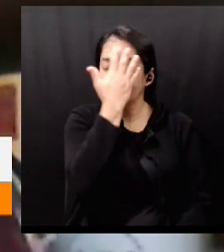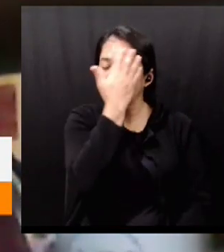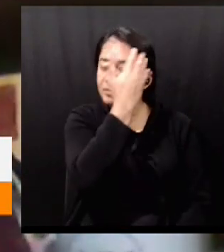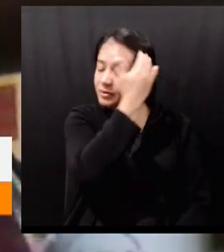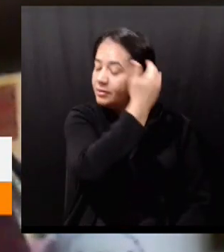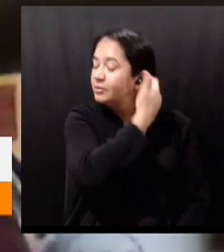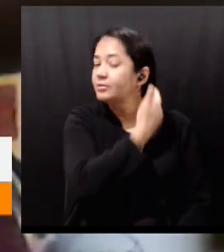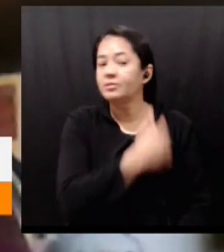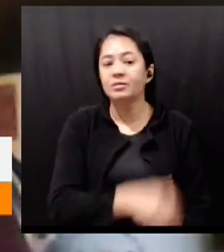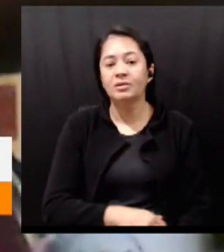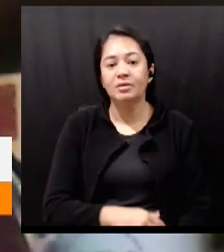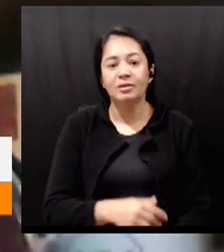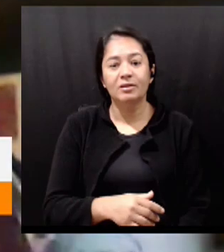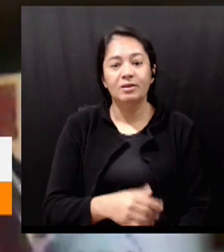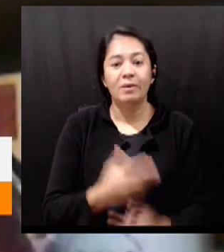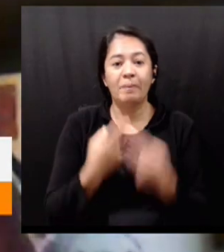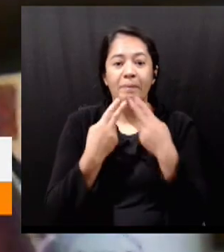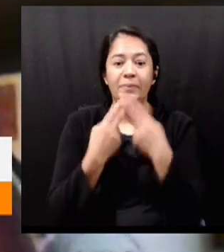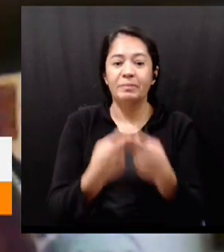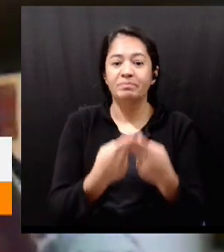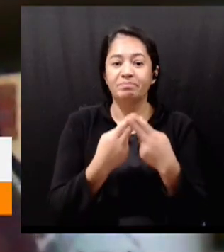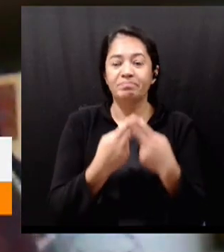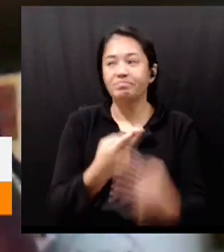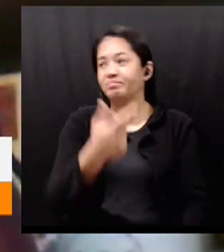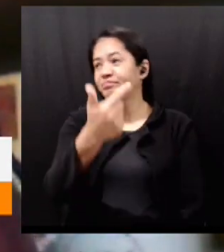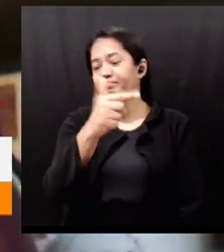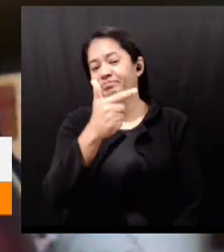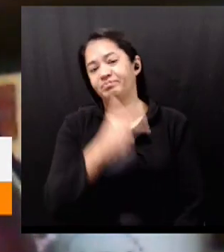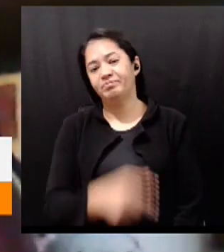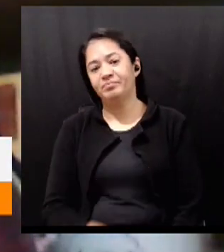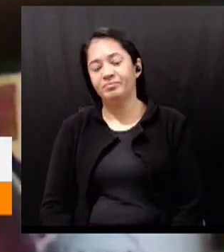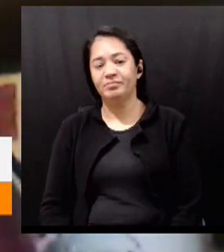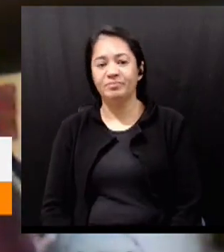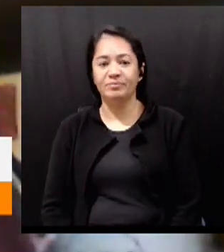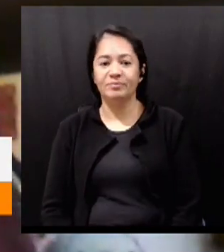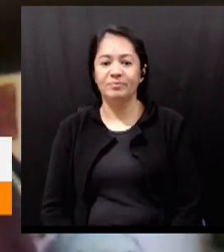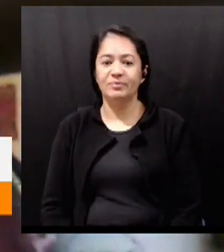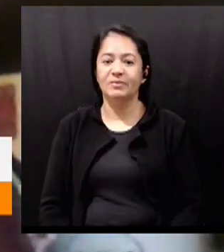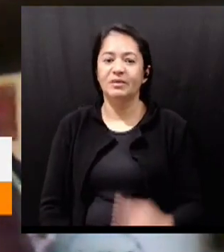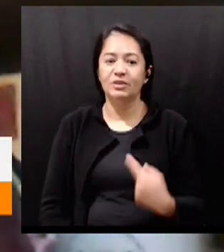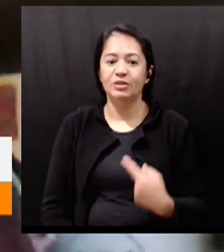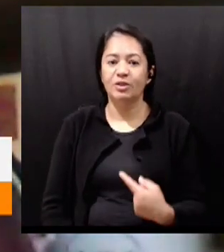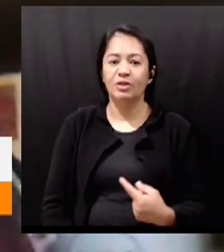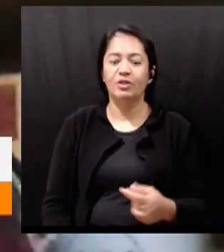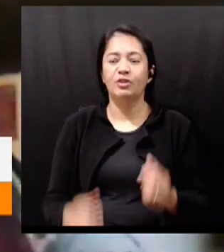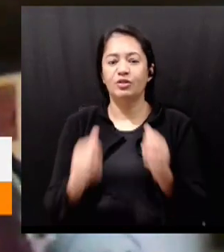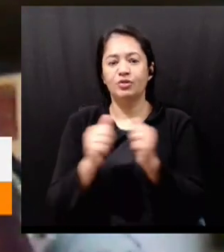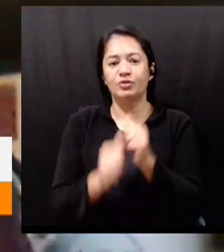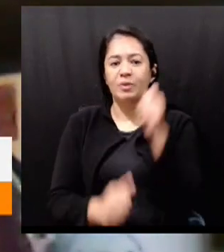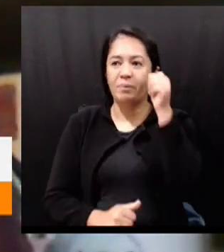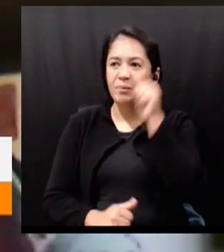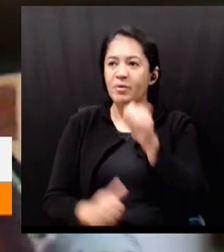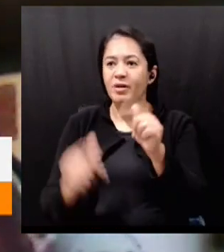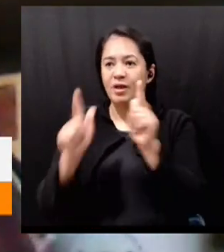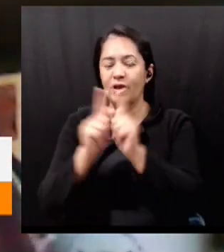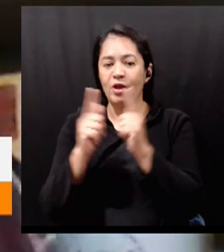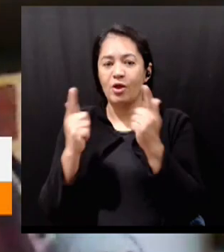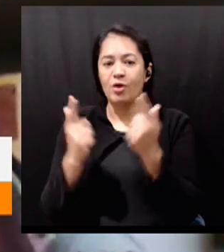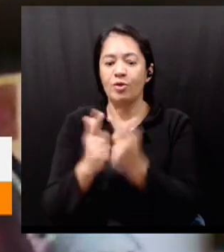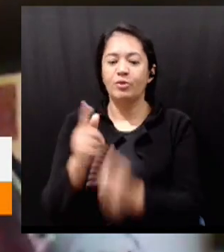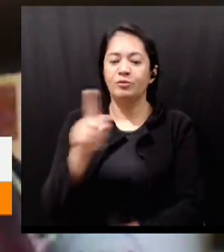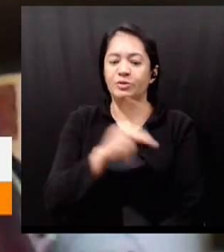tem paciência. Quando a gente reúne mulheres, grupos, né, de professoras,